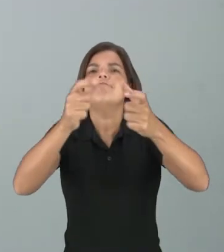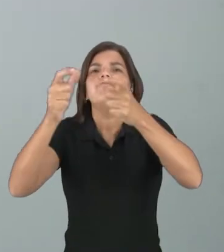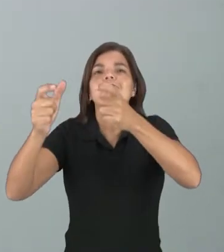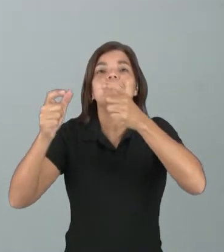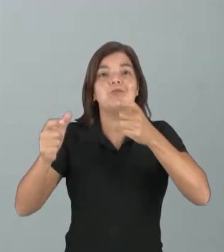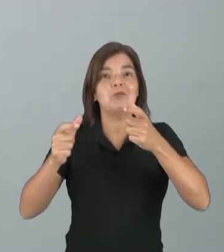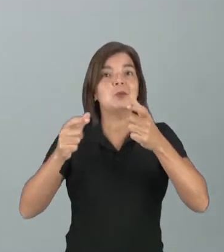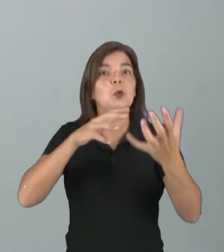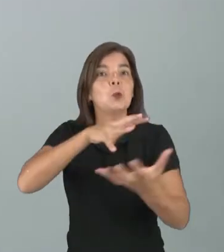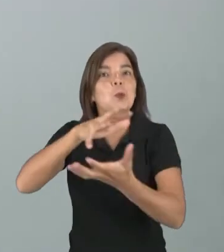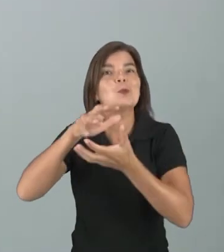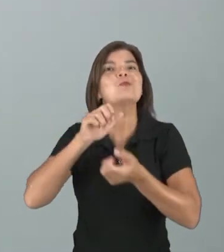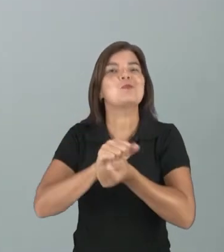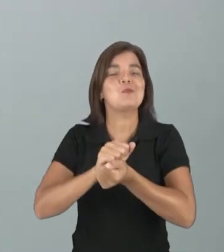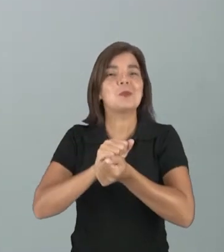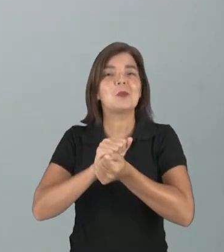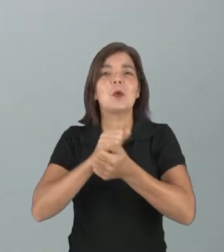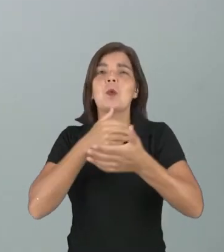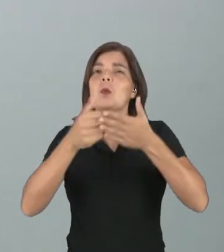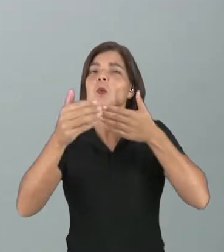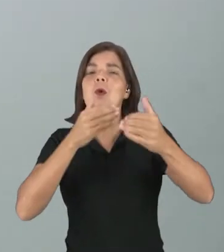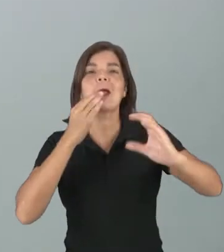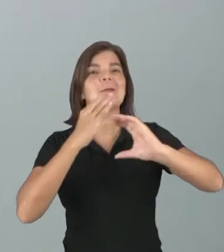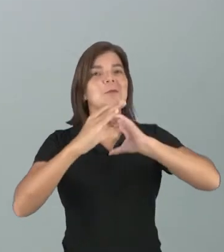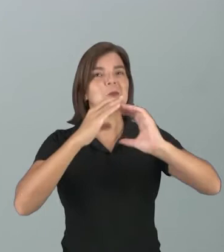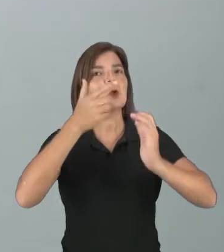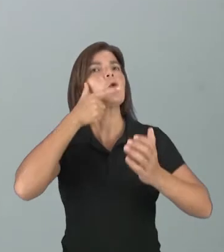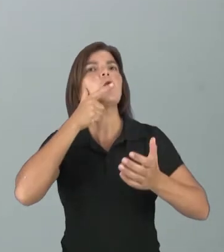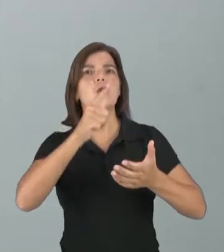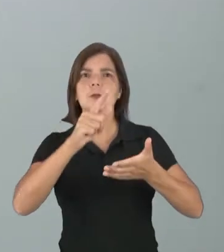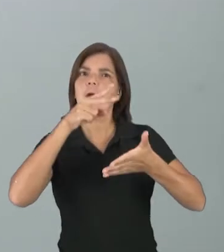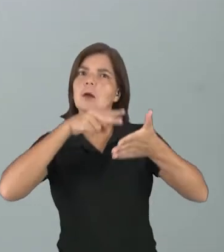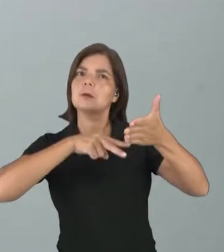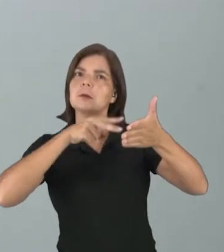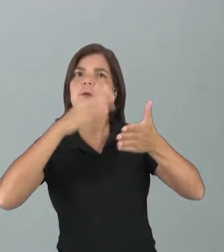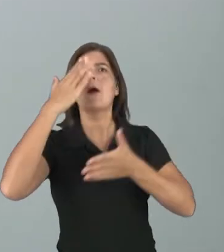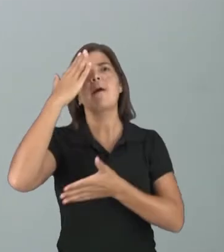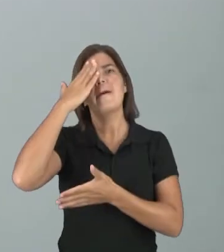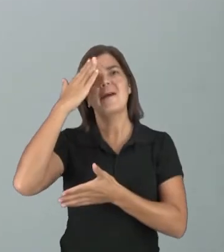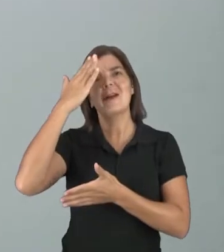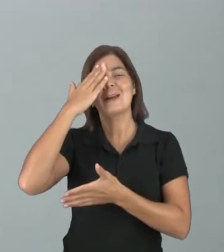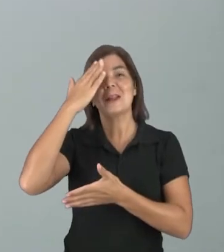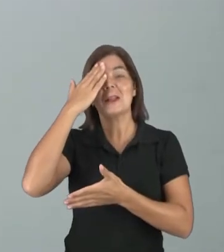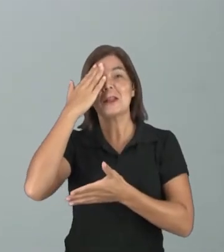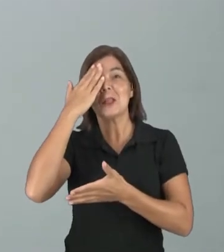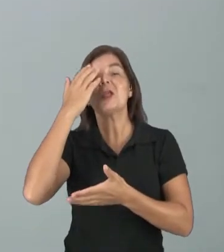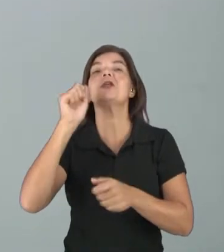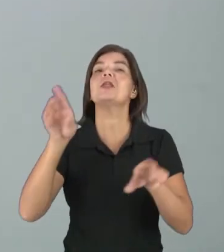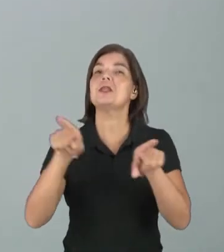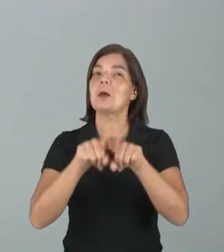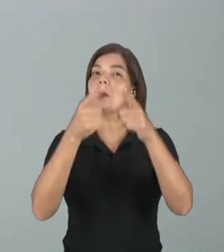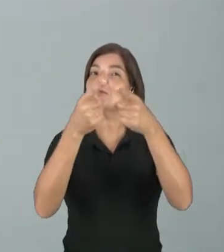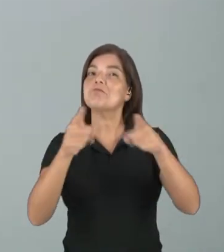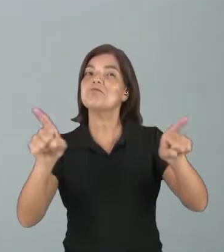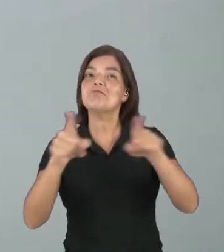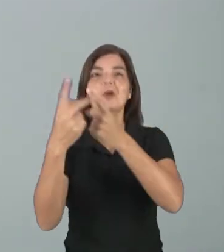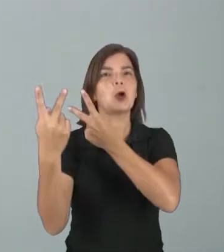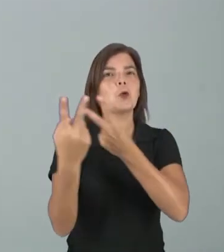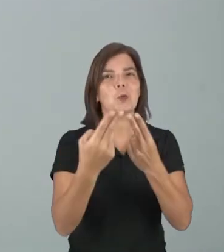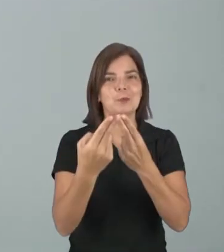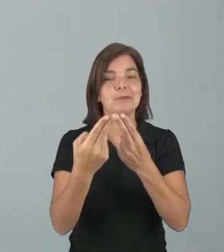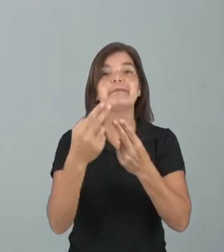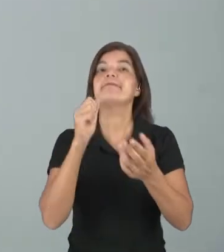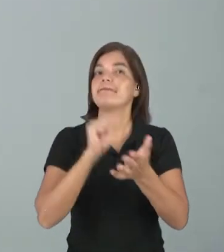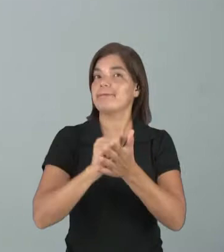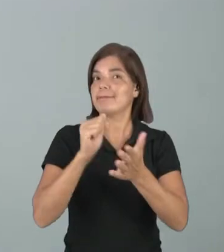parte do planeta qualquer músico é capaz de ler interpretar e tocar da mesma maneira então